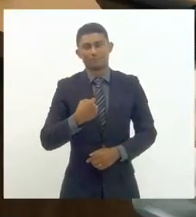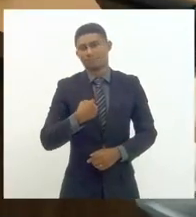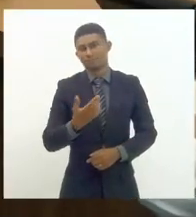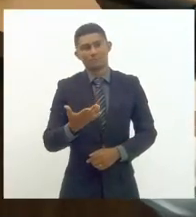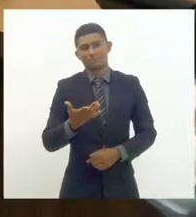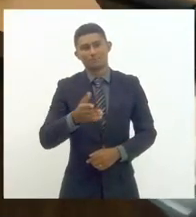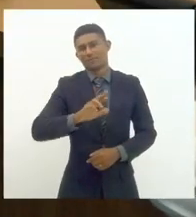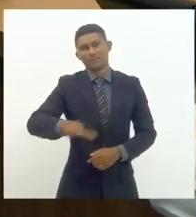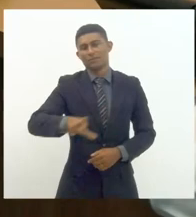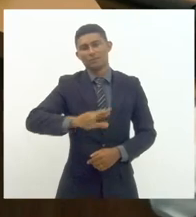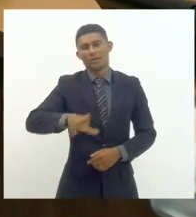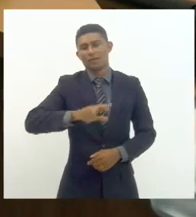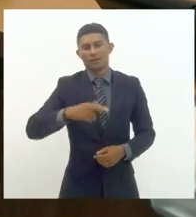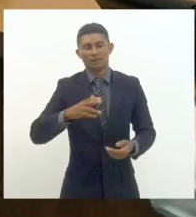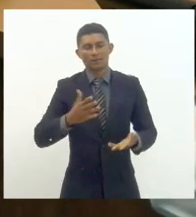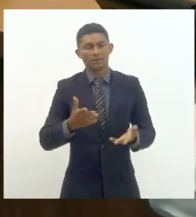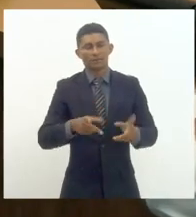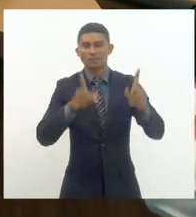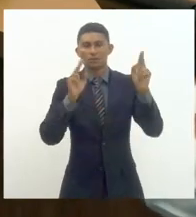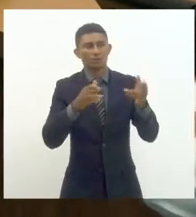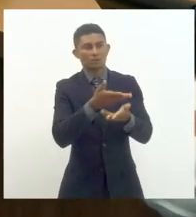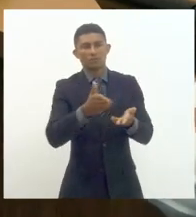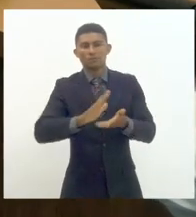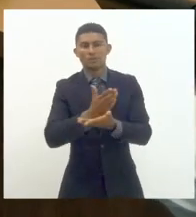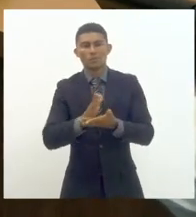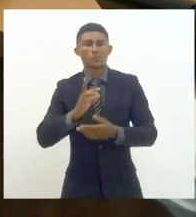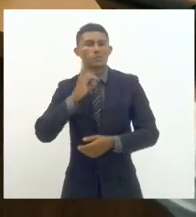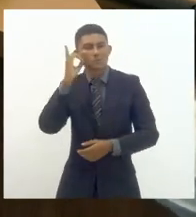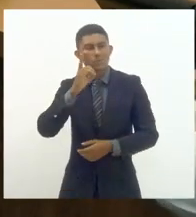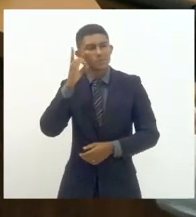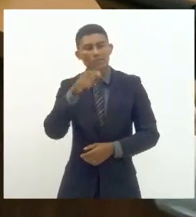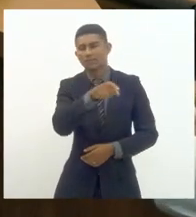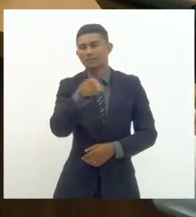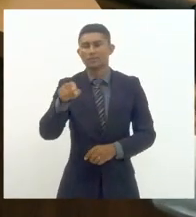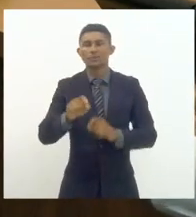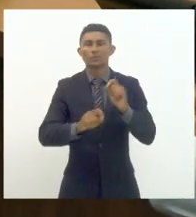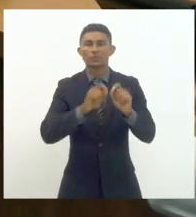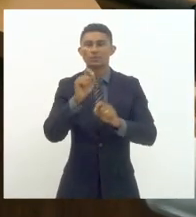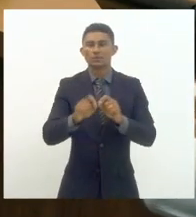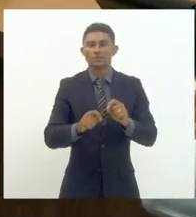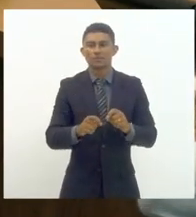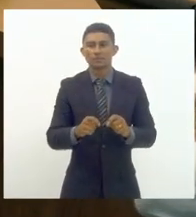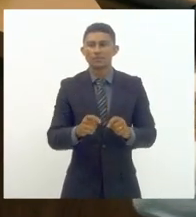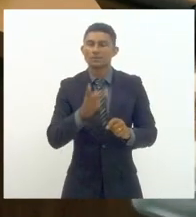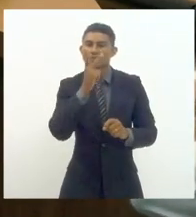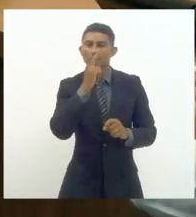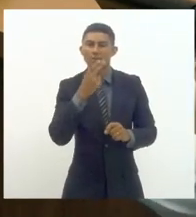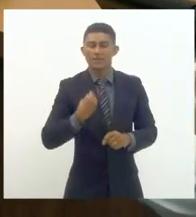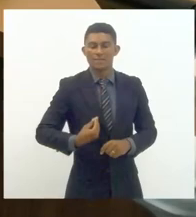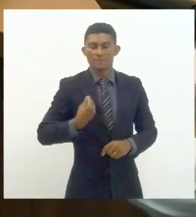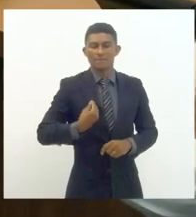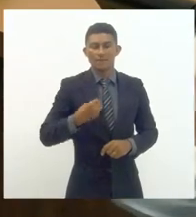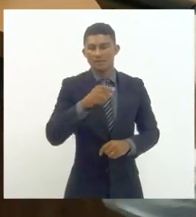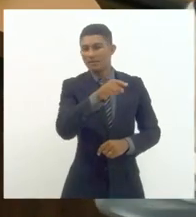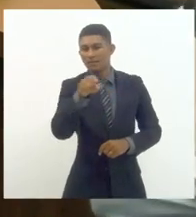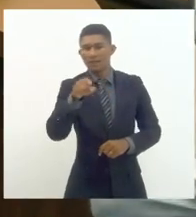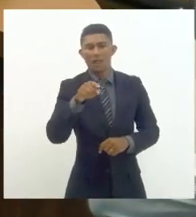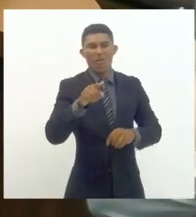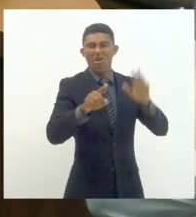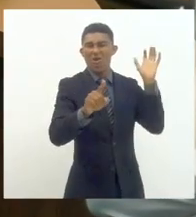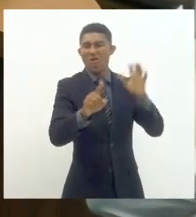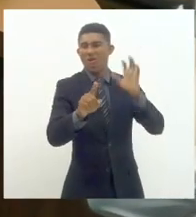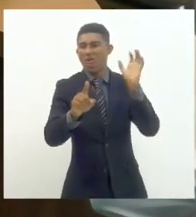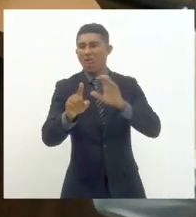Eu não sou da escola de alguns deputados que joga para aterrorizar a vida dos outros. Se eu